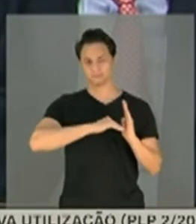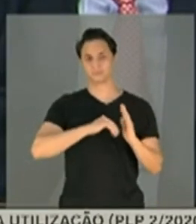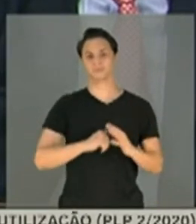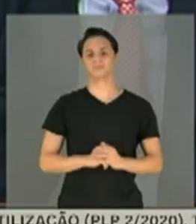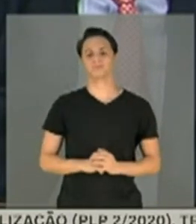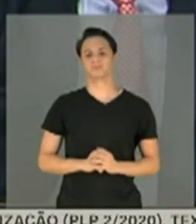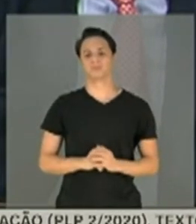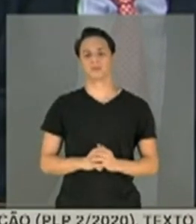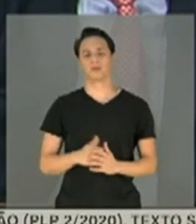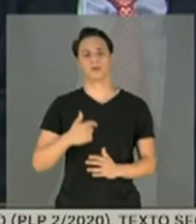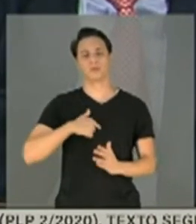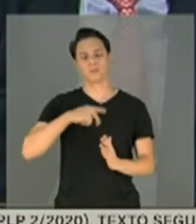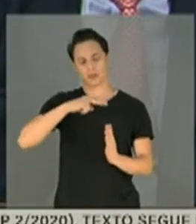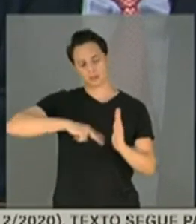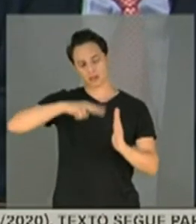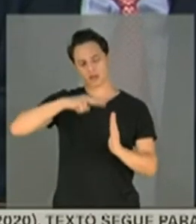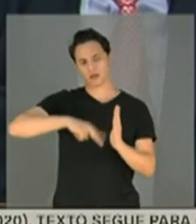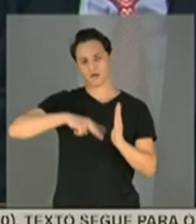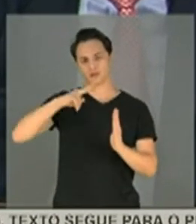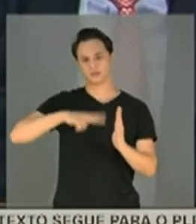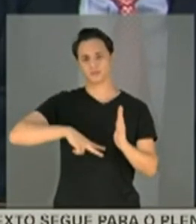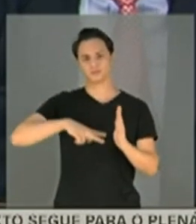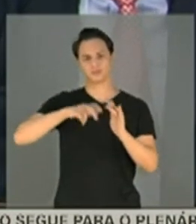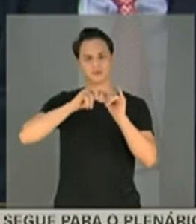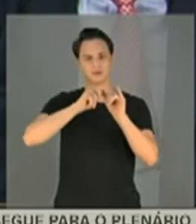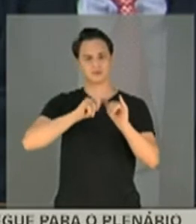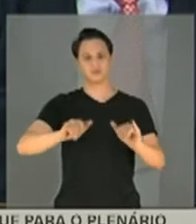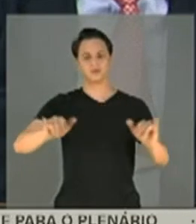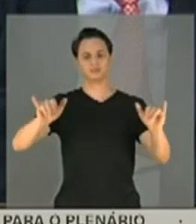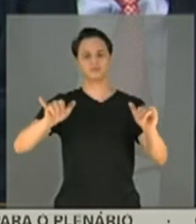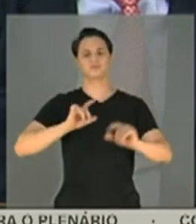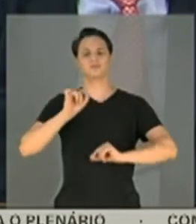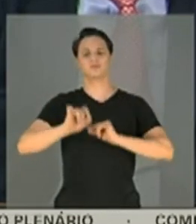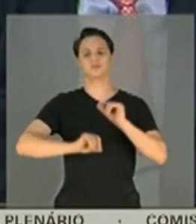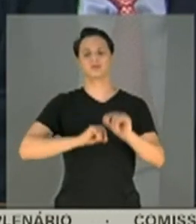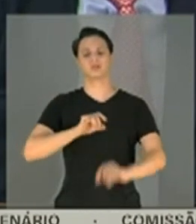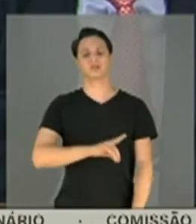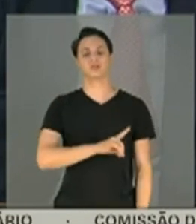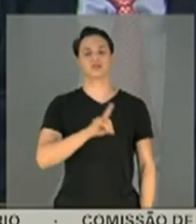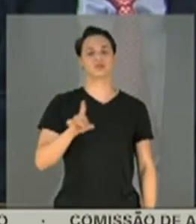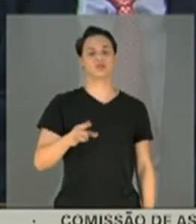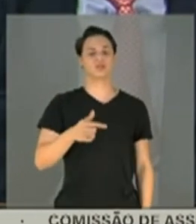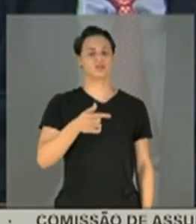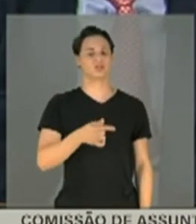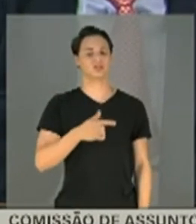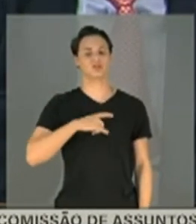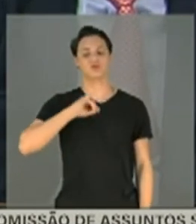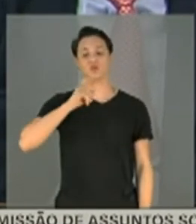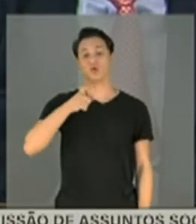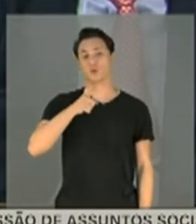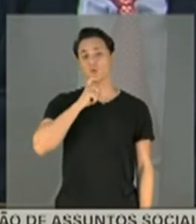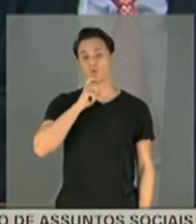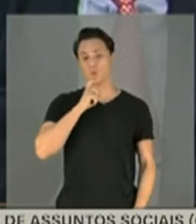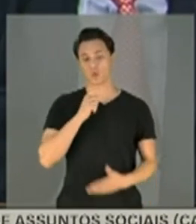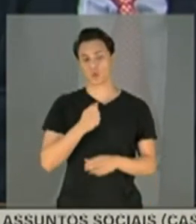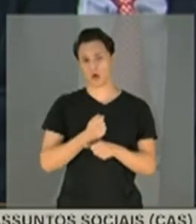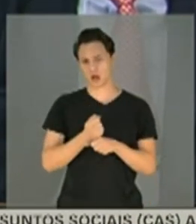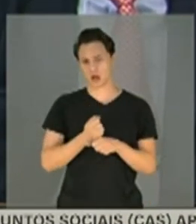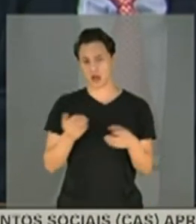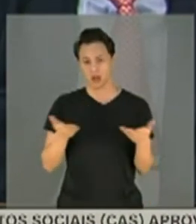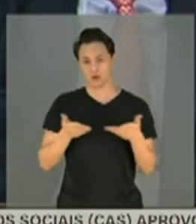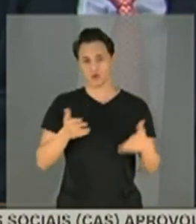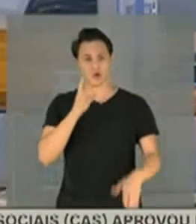Eu estava lendo uma reportagem do dia 7 de julho desse ano, onde o senhor